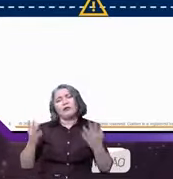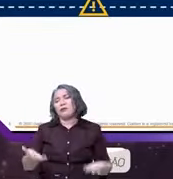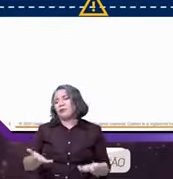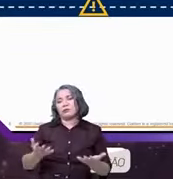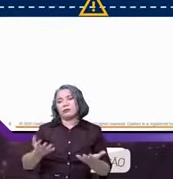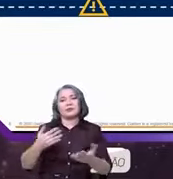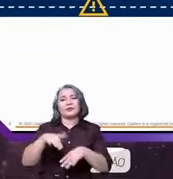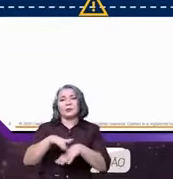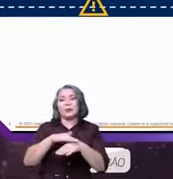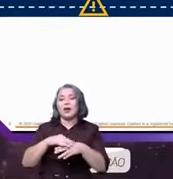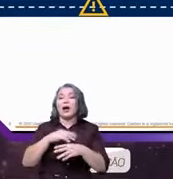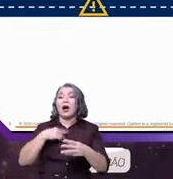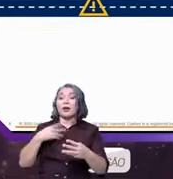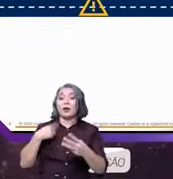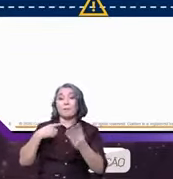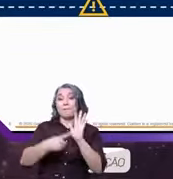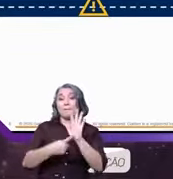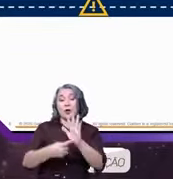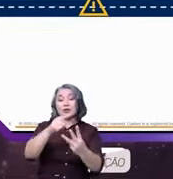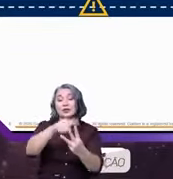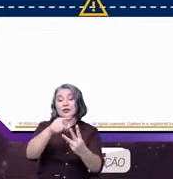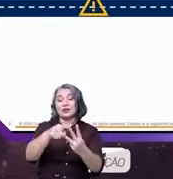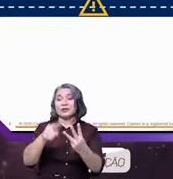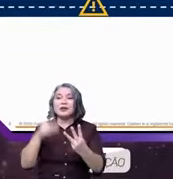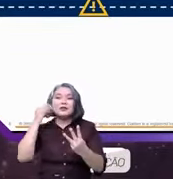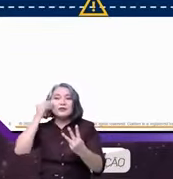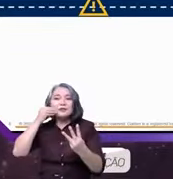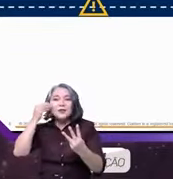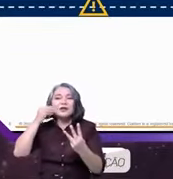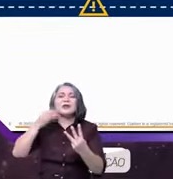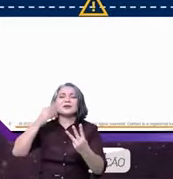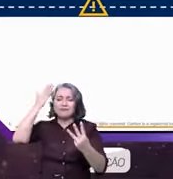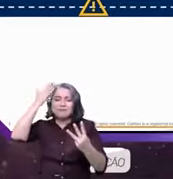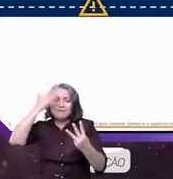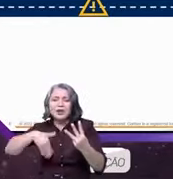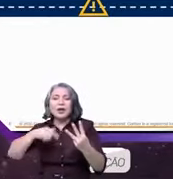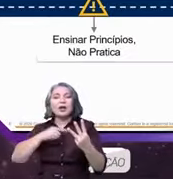trago três práticas que comprovadas,